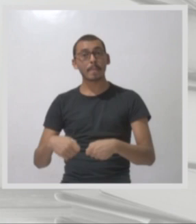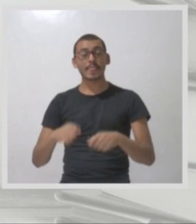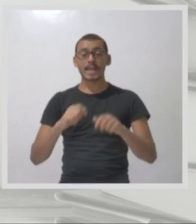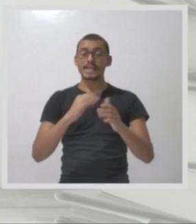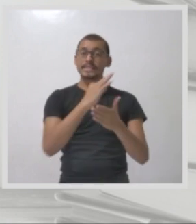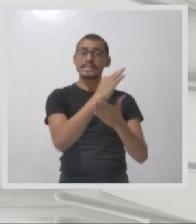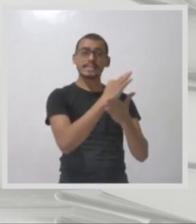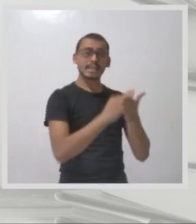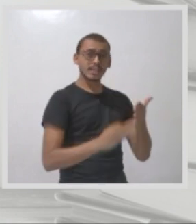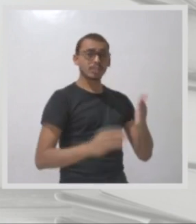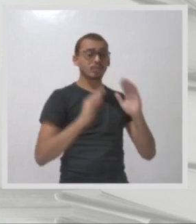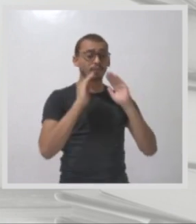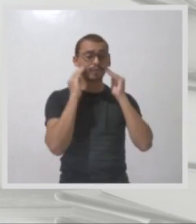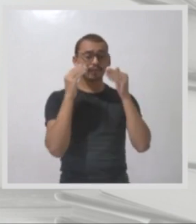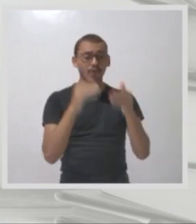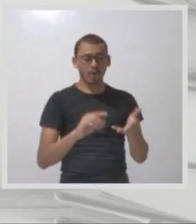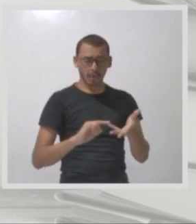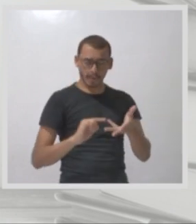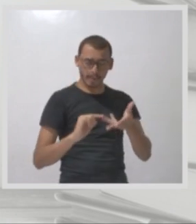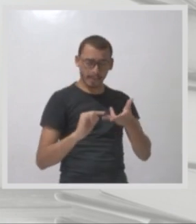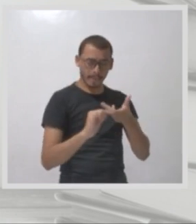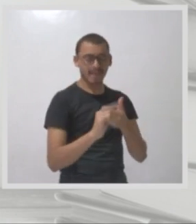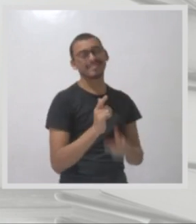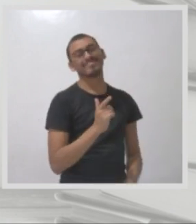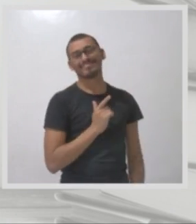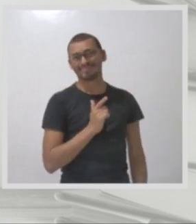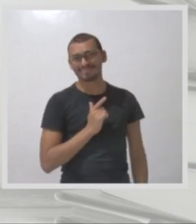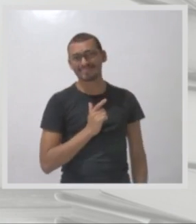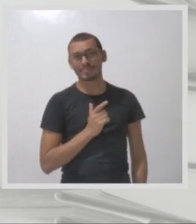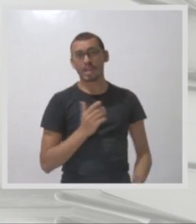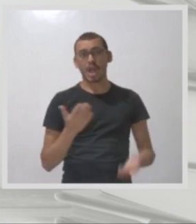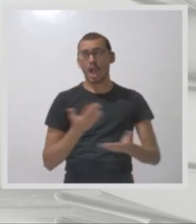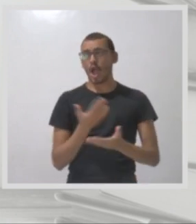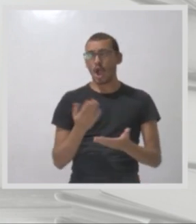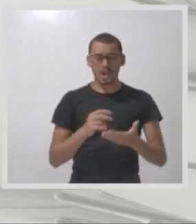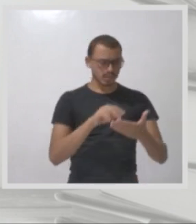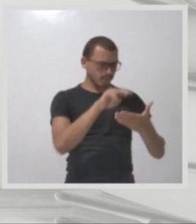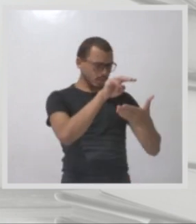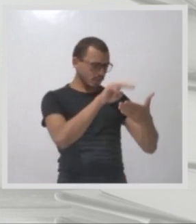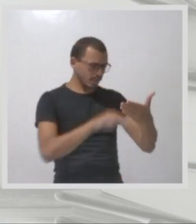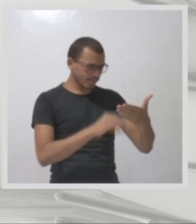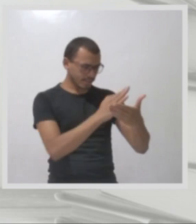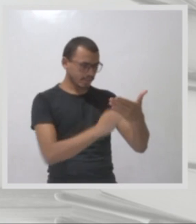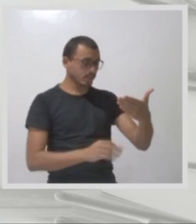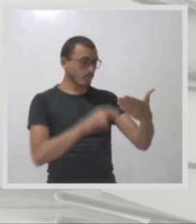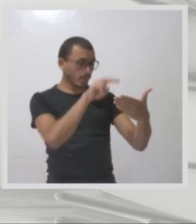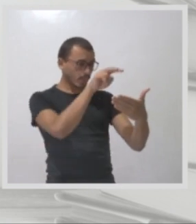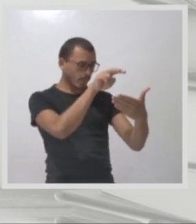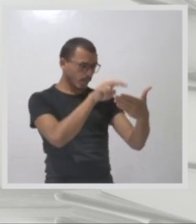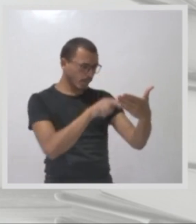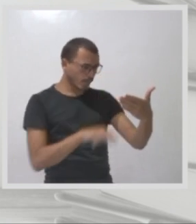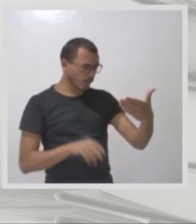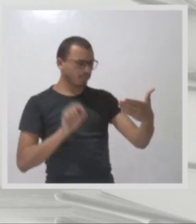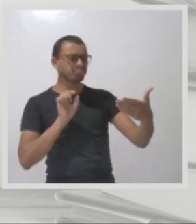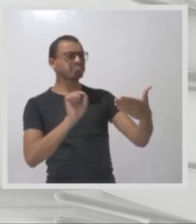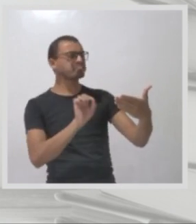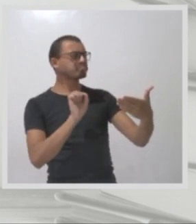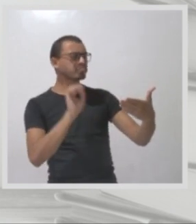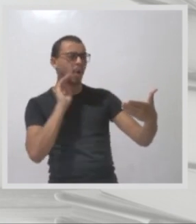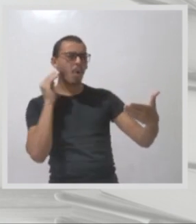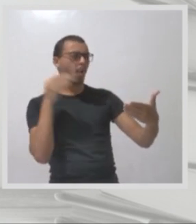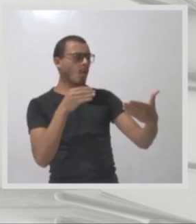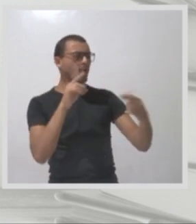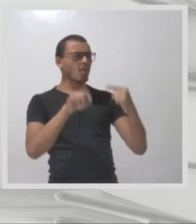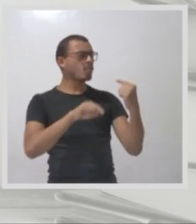diferentes finalidades. A partir de agora, você vai olhar para o texto, percebendo nele qual é a finalidade. Será que o texto